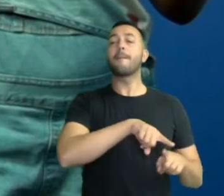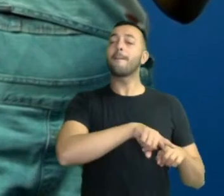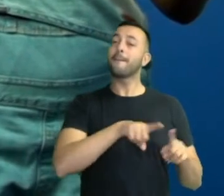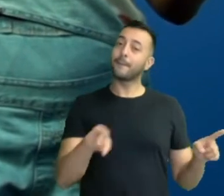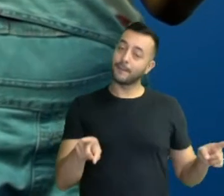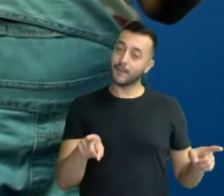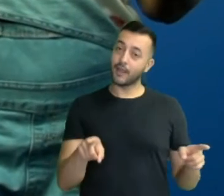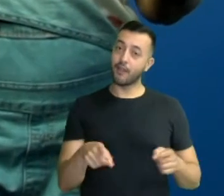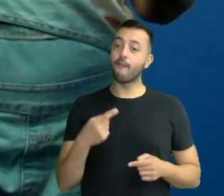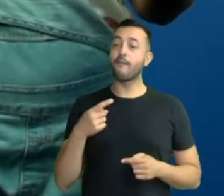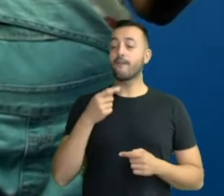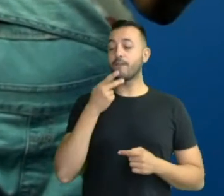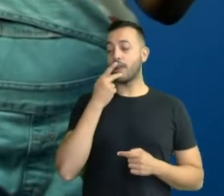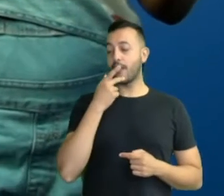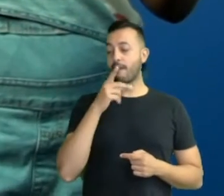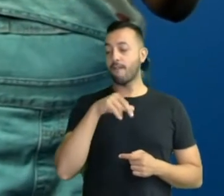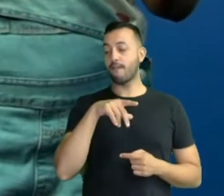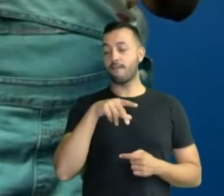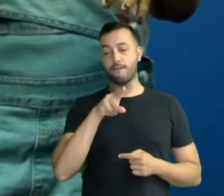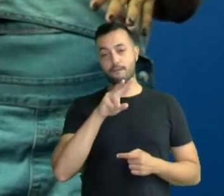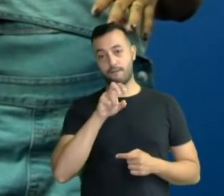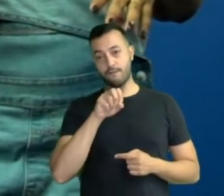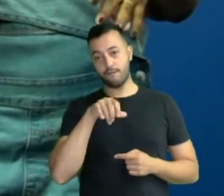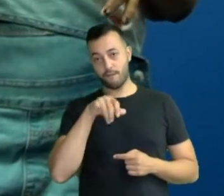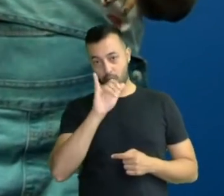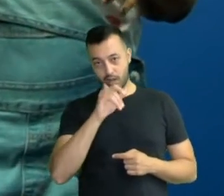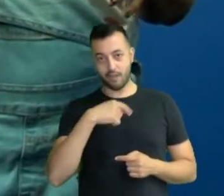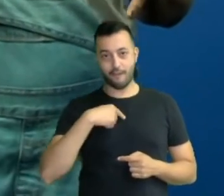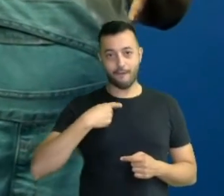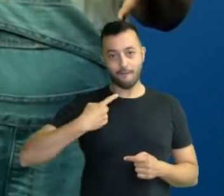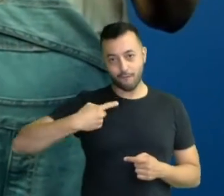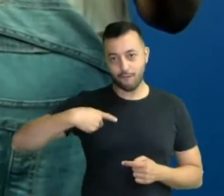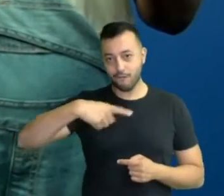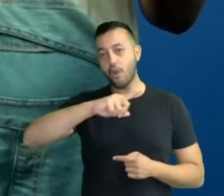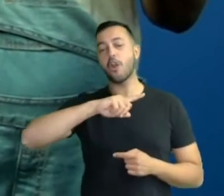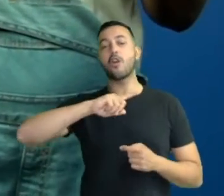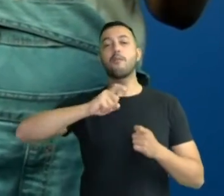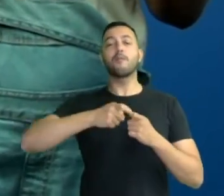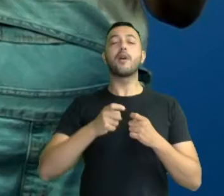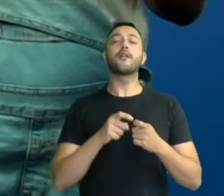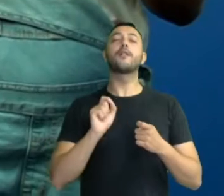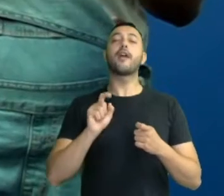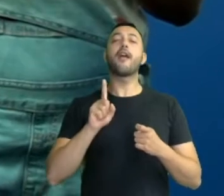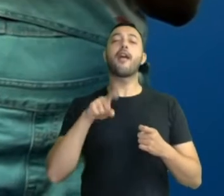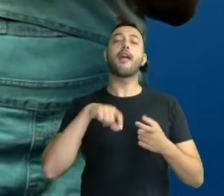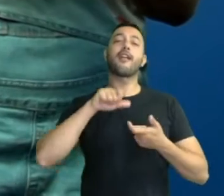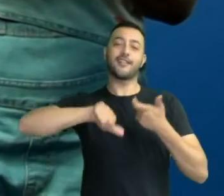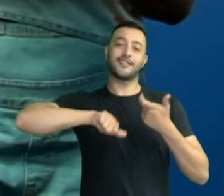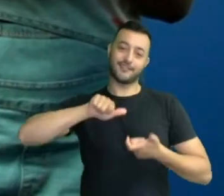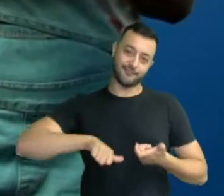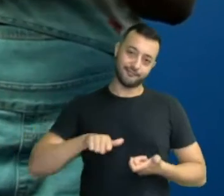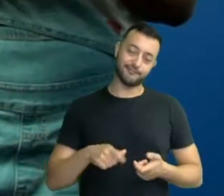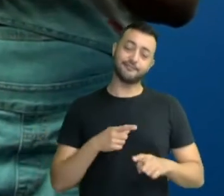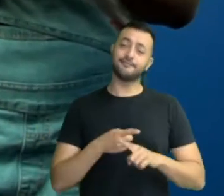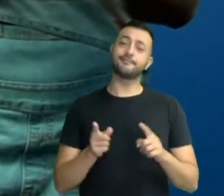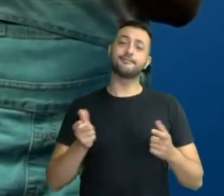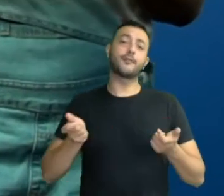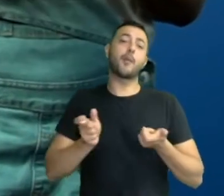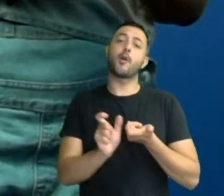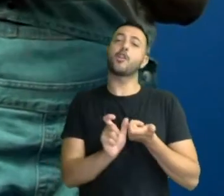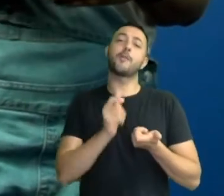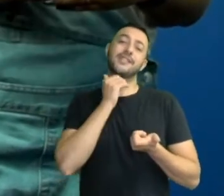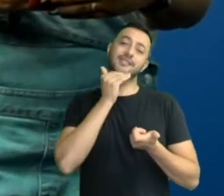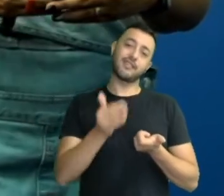digo voy al médico, que é o verbo ir conjugado, né? Eu tenho o verbo sem ser na sua forma pronominal,